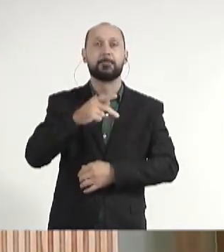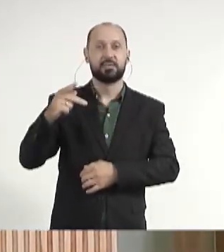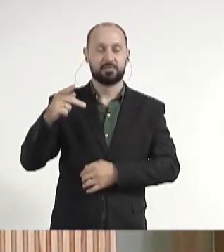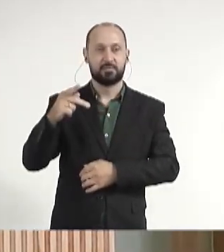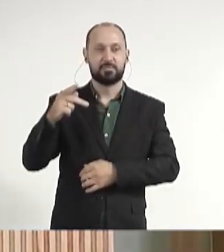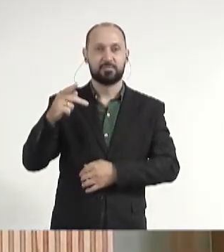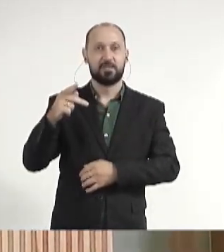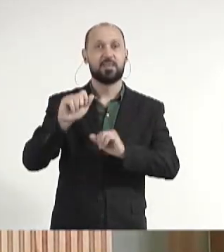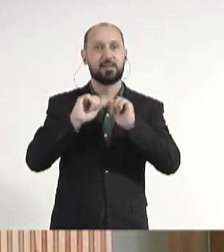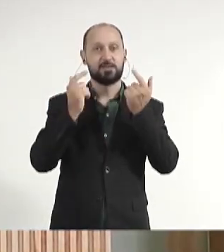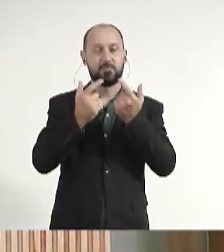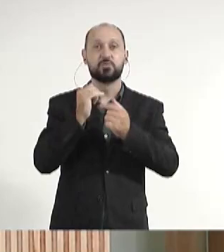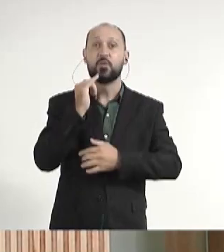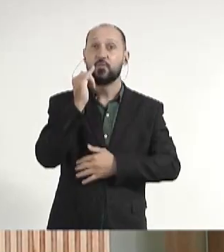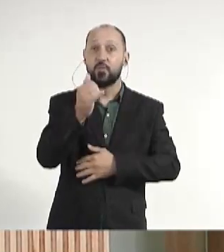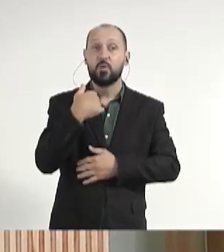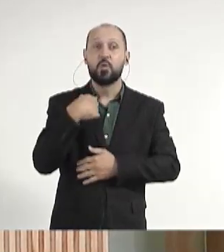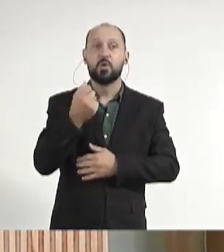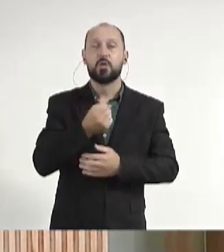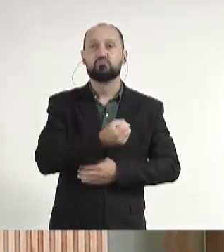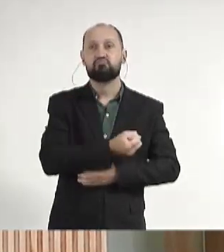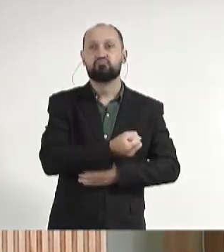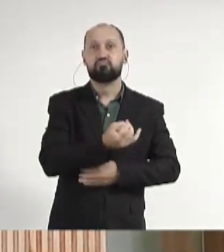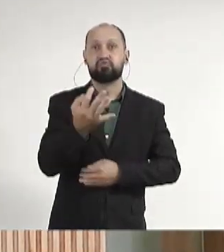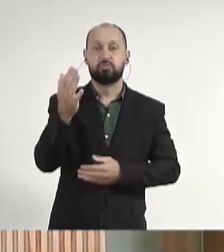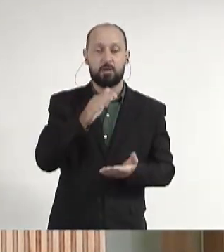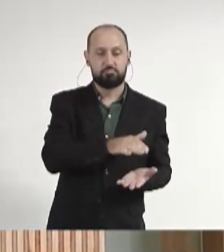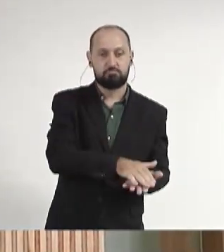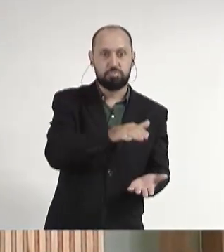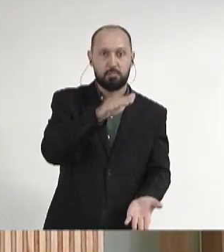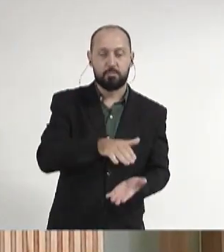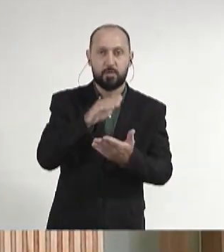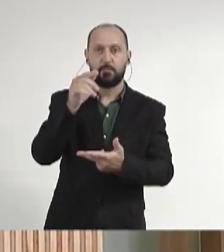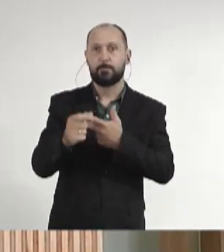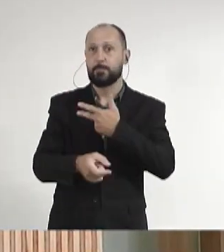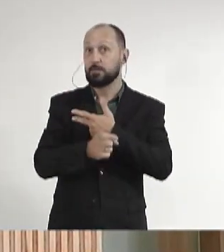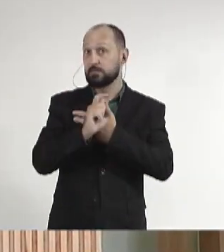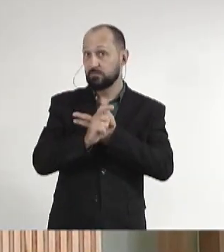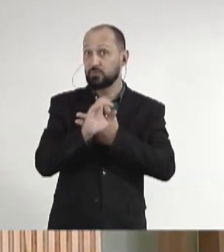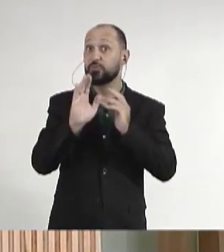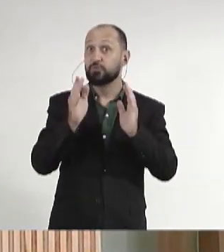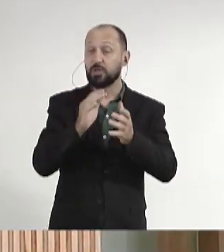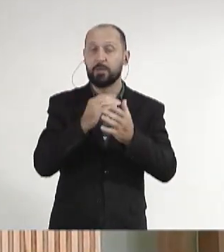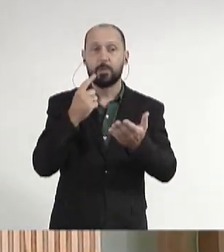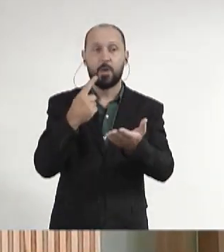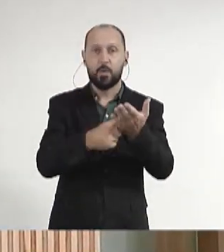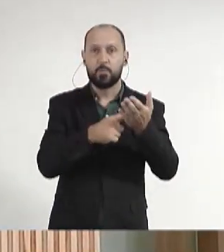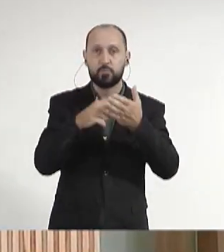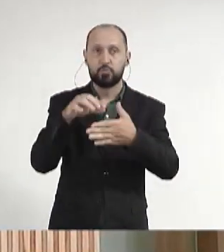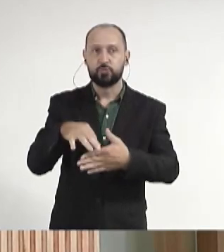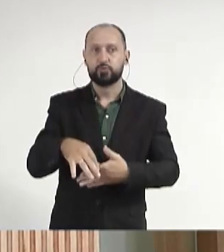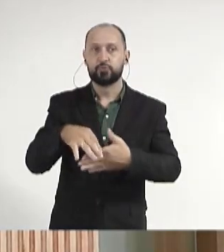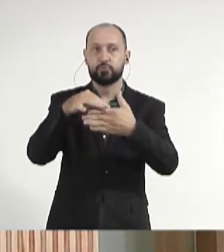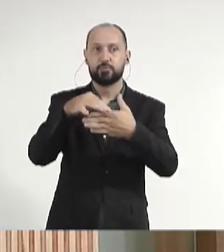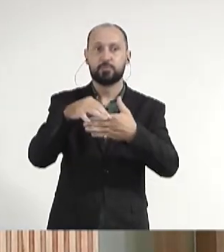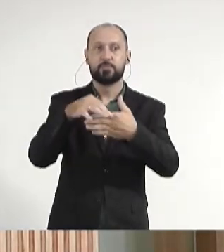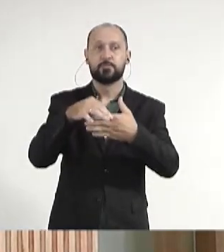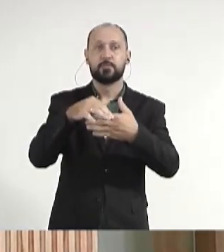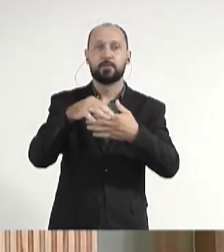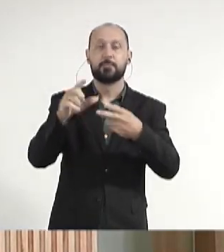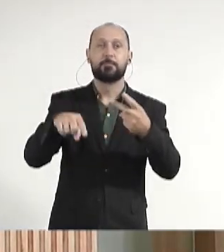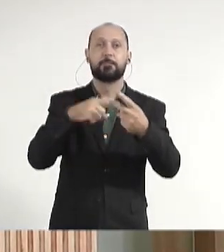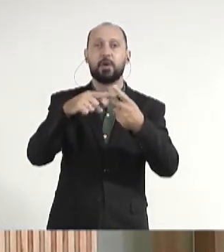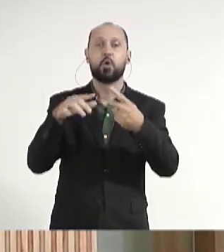Casa de Leis, já mencionou a chegada de vários projetos do Executivo, inclusive falou sobre um acordo de liderança para o